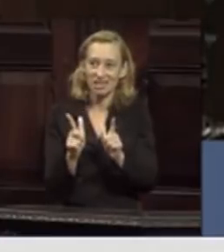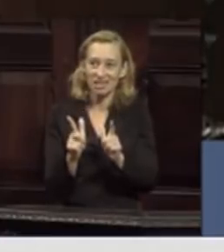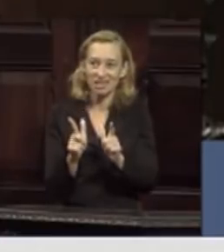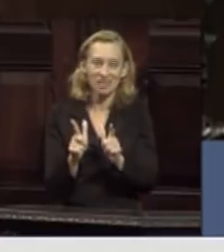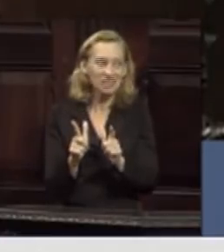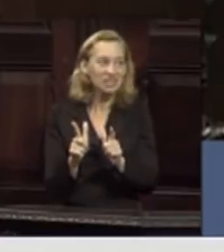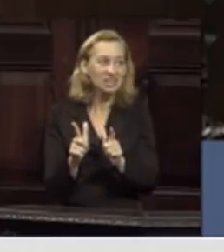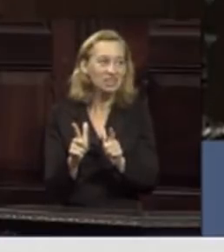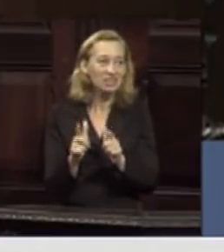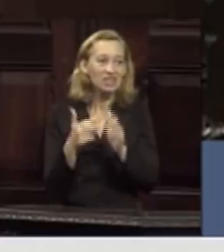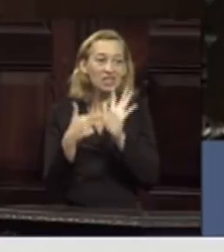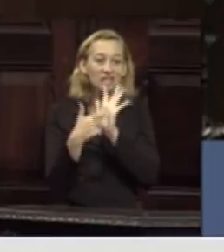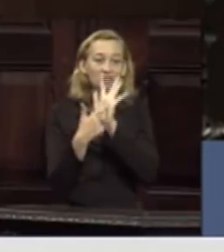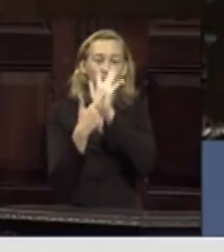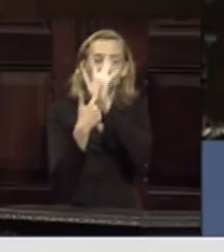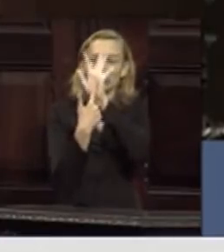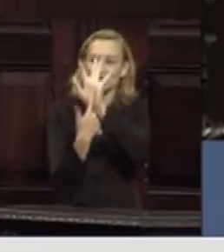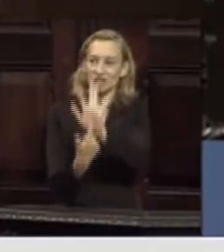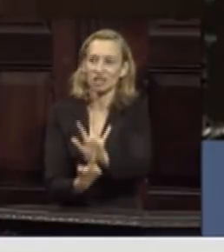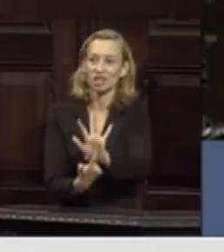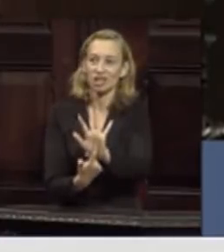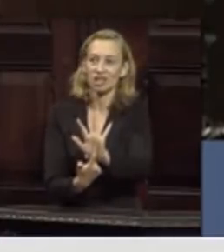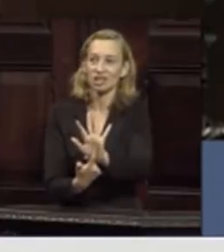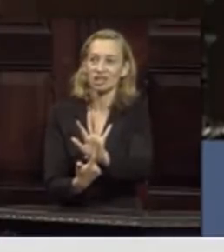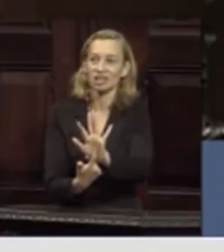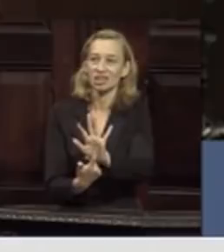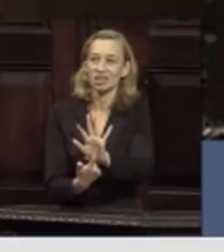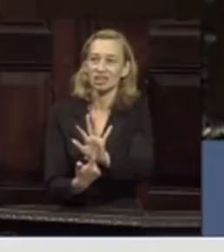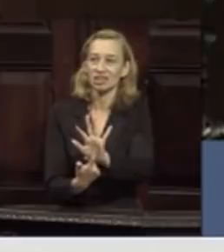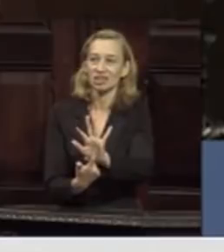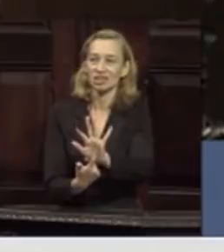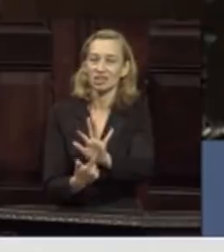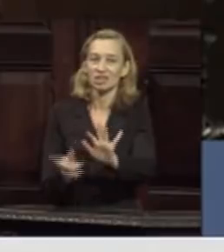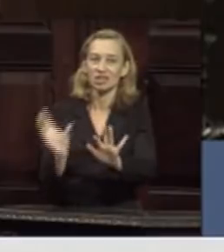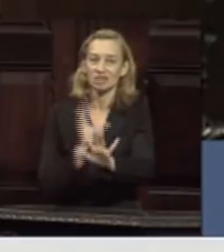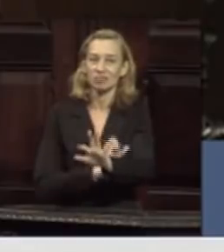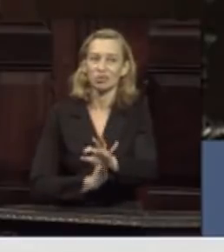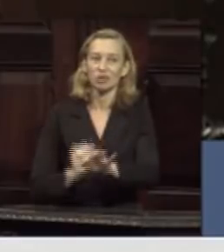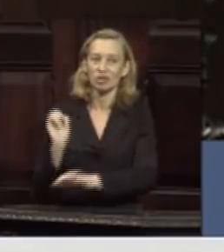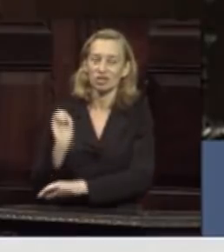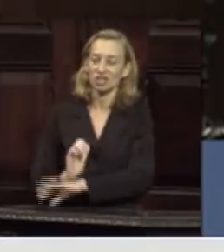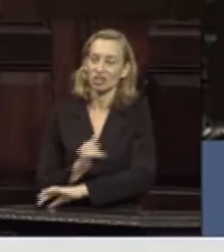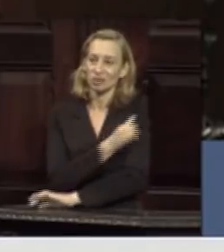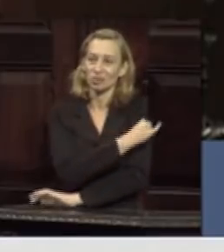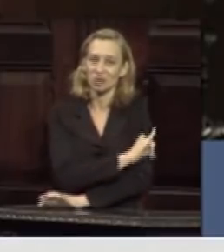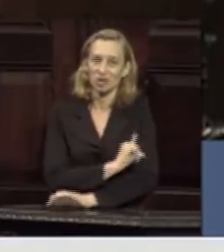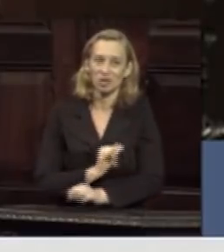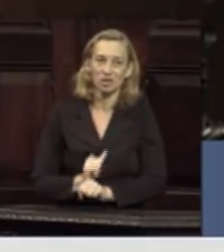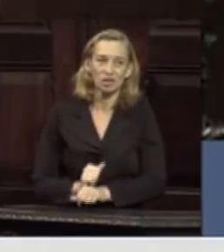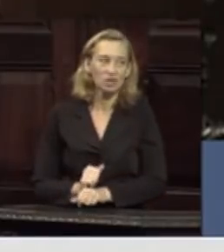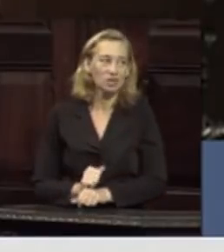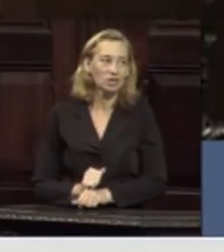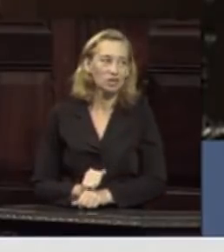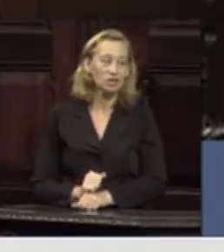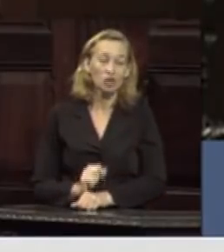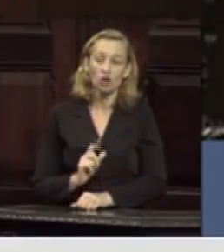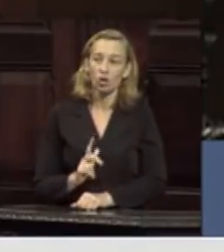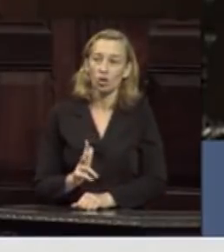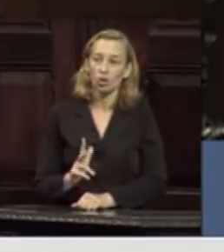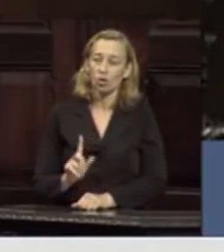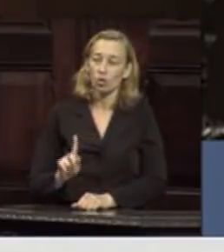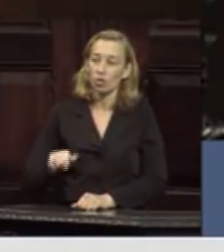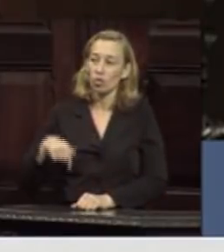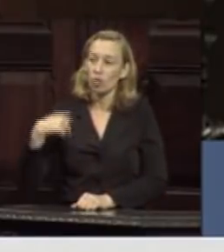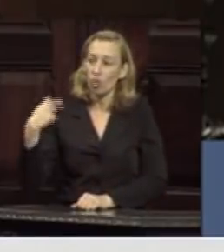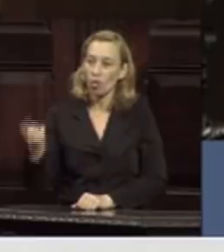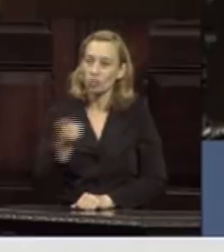uma demonstração de apreço ao Estado do Rio de Janeiro. O próximo governo vai